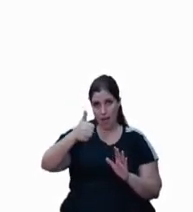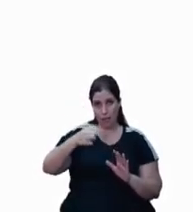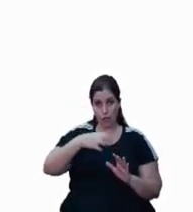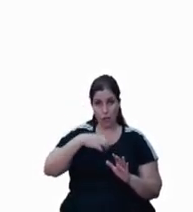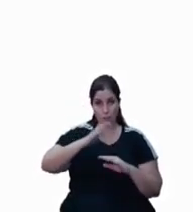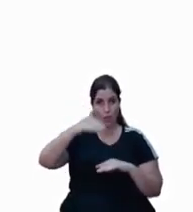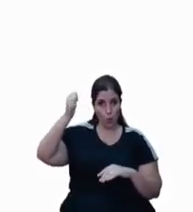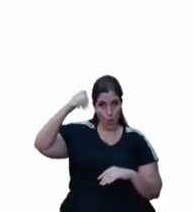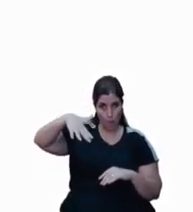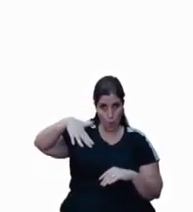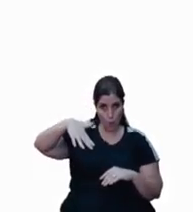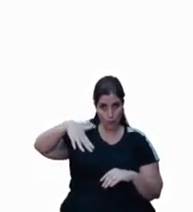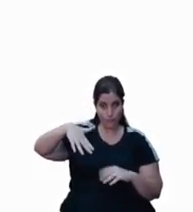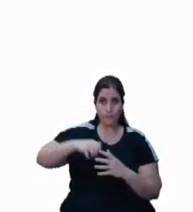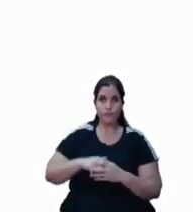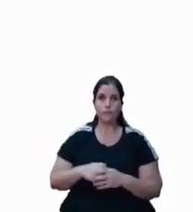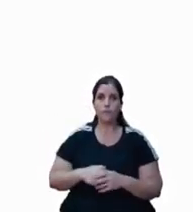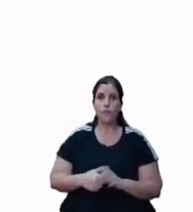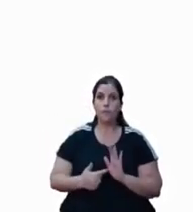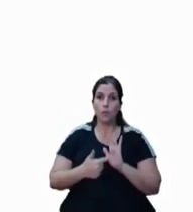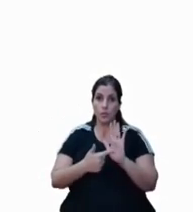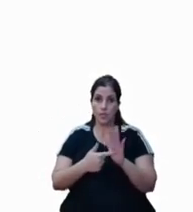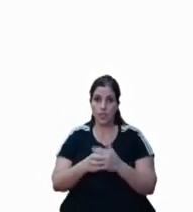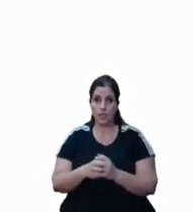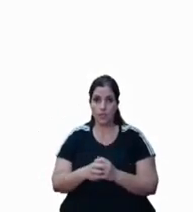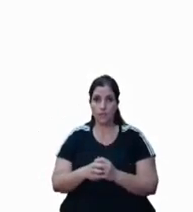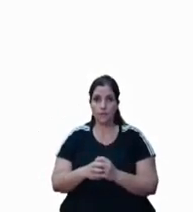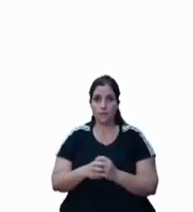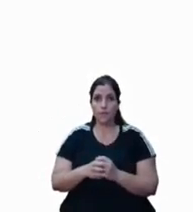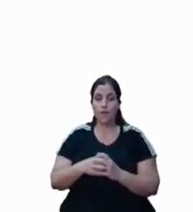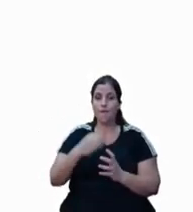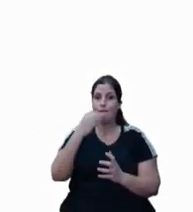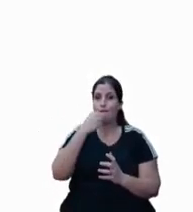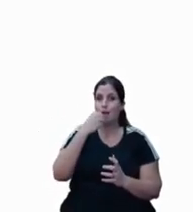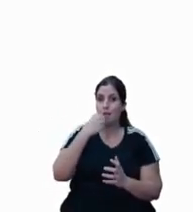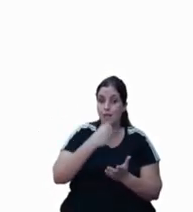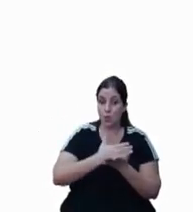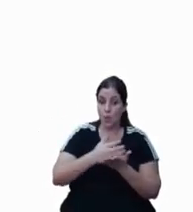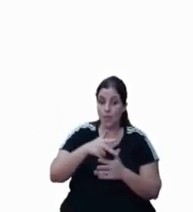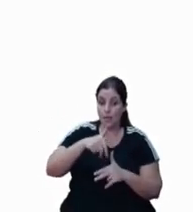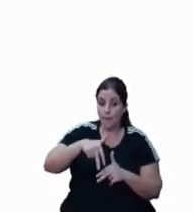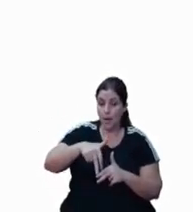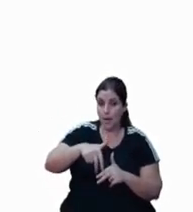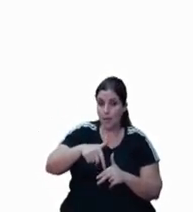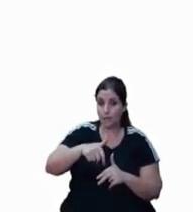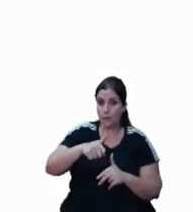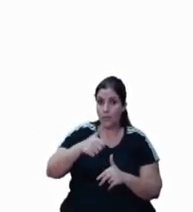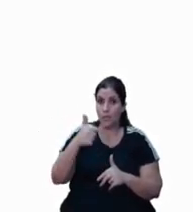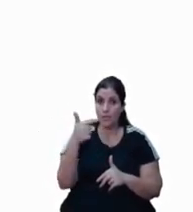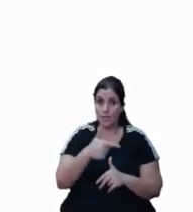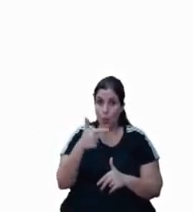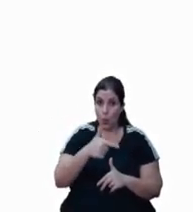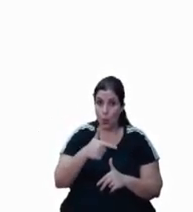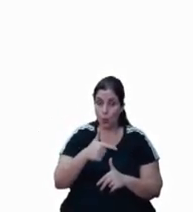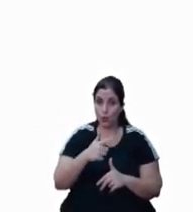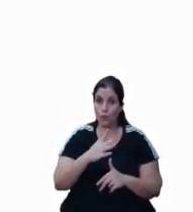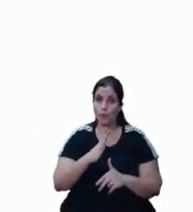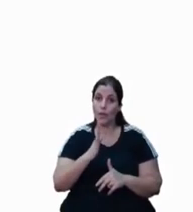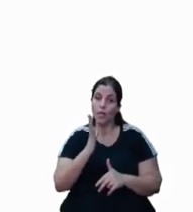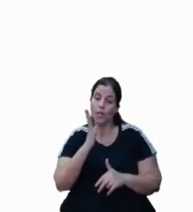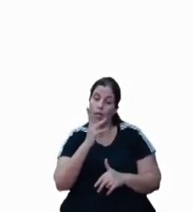comum da POLS é caracterizada por espasticidade e fraqueza, começando nas pernas, seguida por espasticidade, que envolve fraqueza